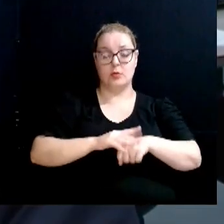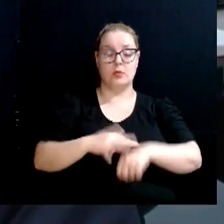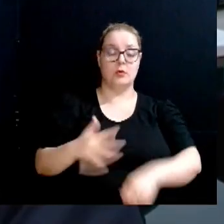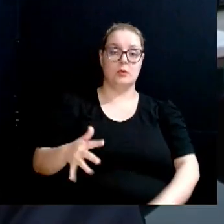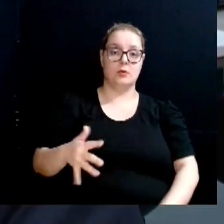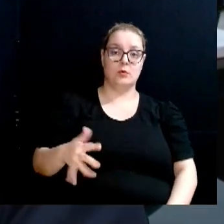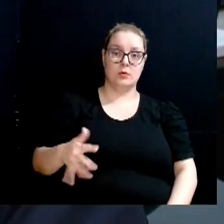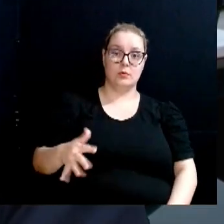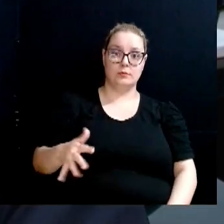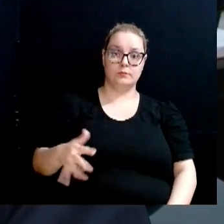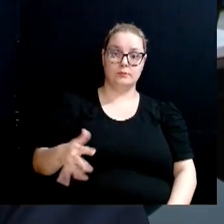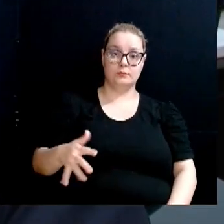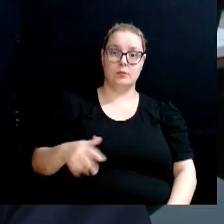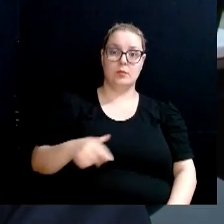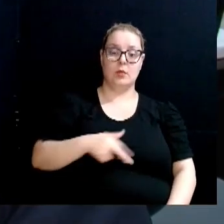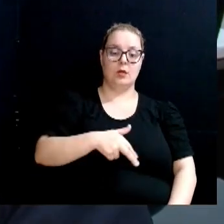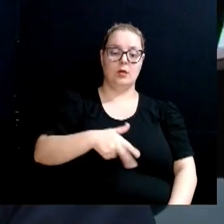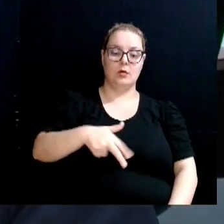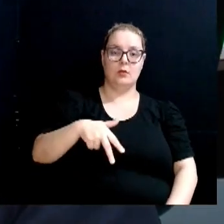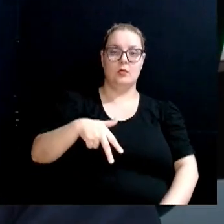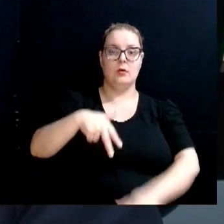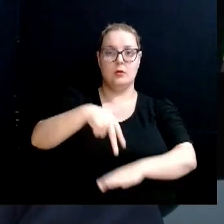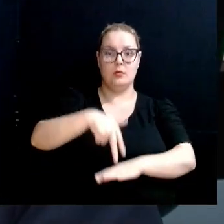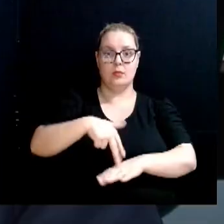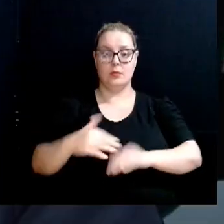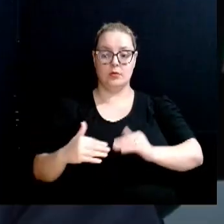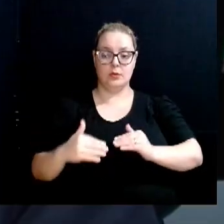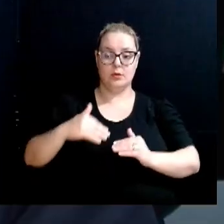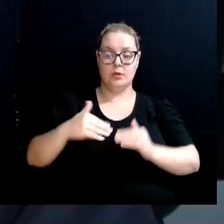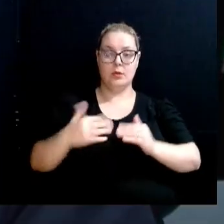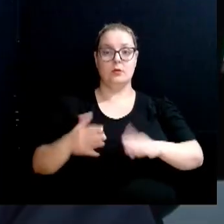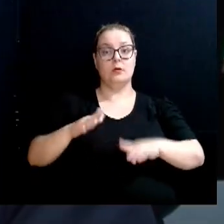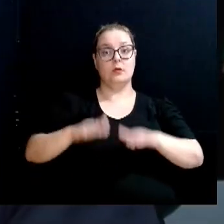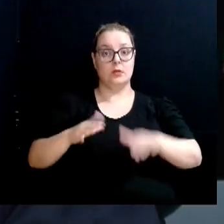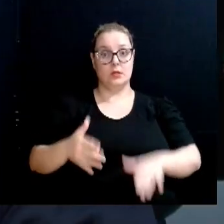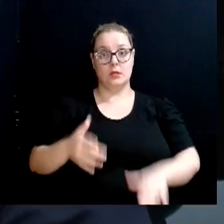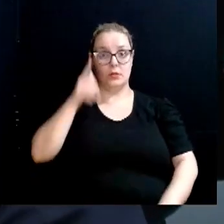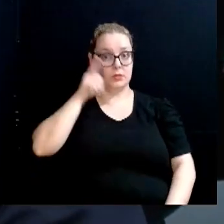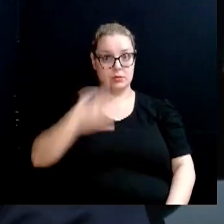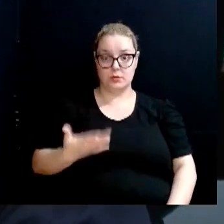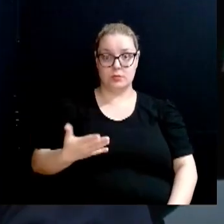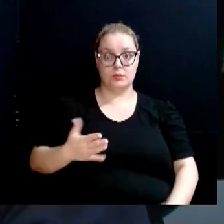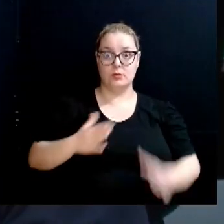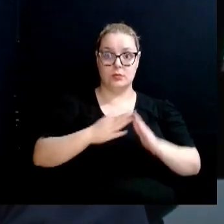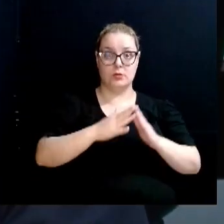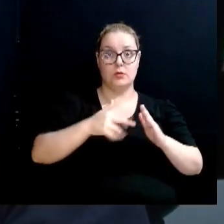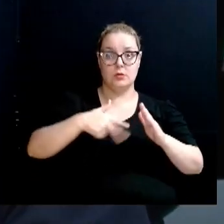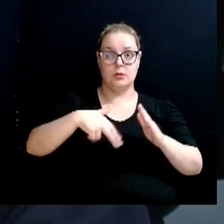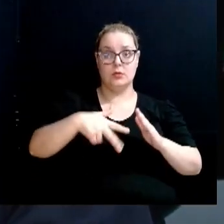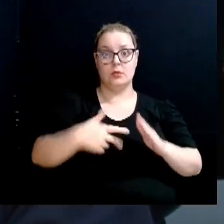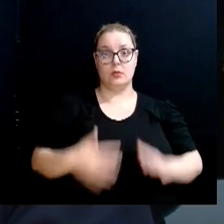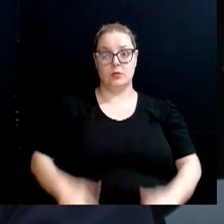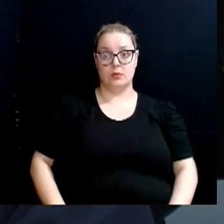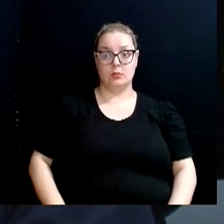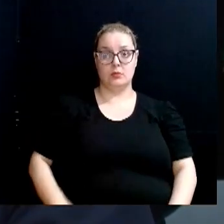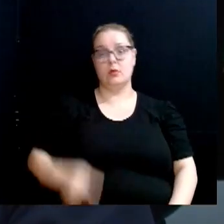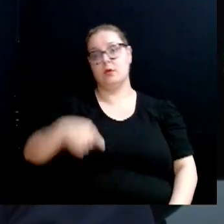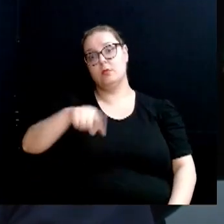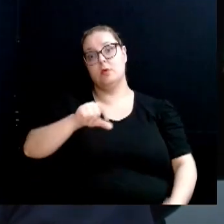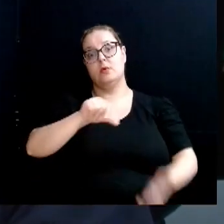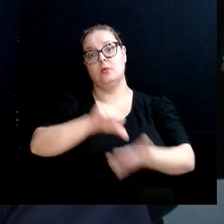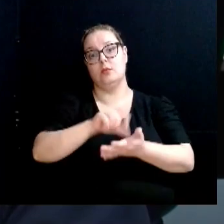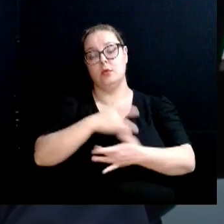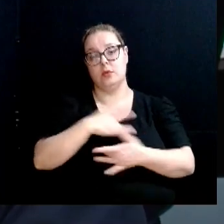de caminhar, de ficar em pé de equilíbrio, e muitas vezes não consegue sair de casa para ir a um pronto atendimento. Então